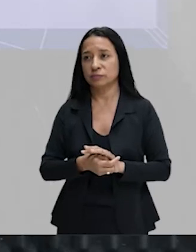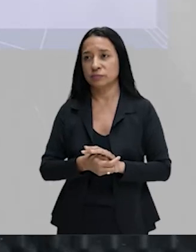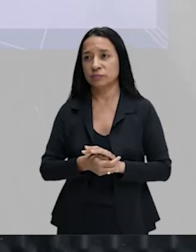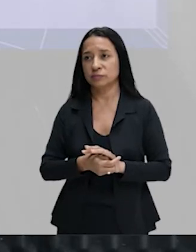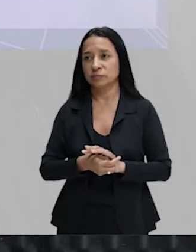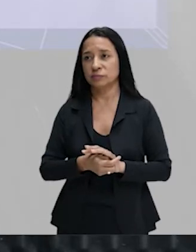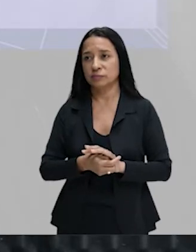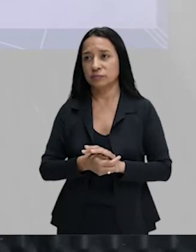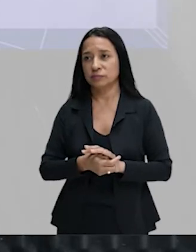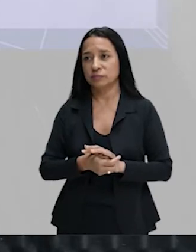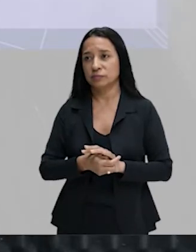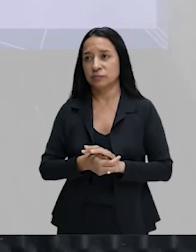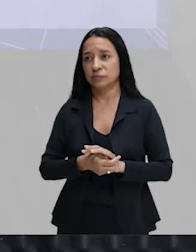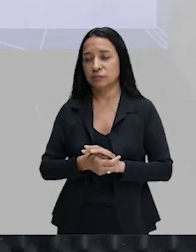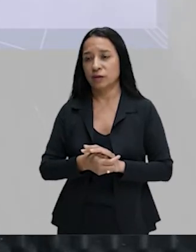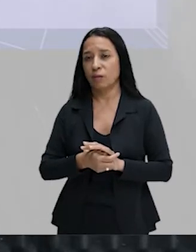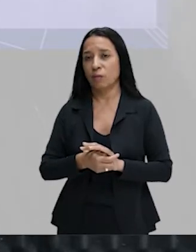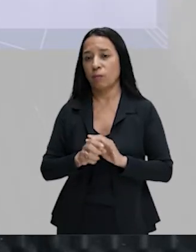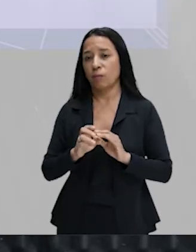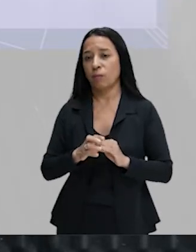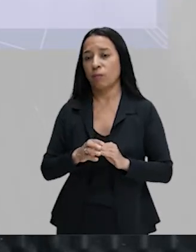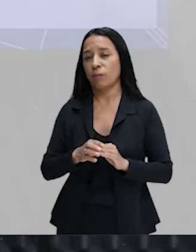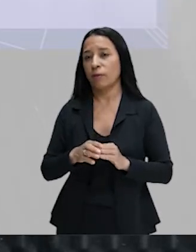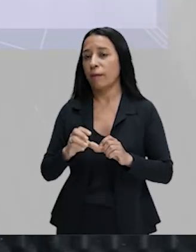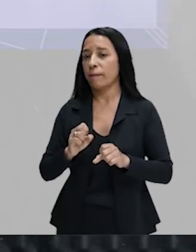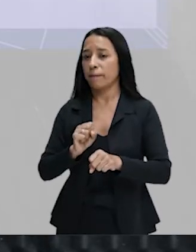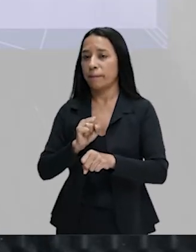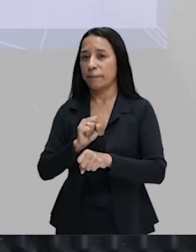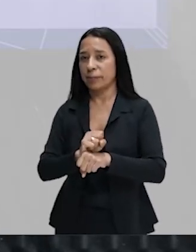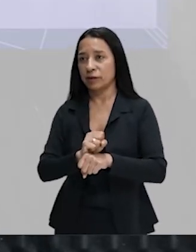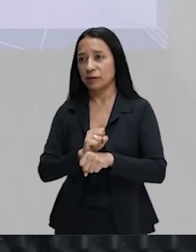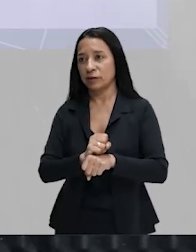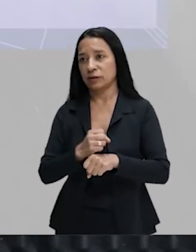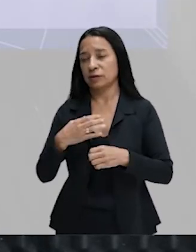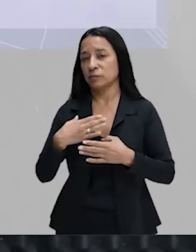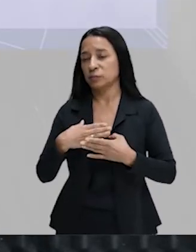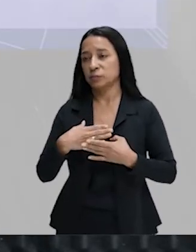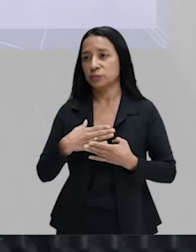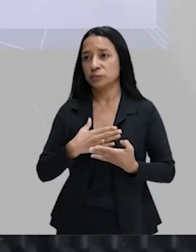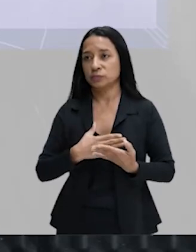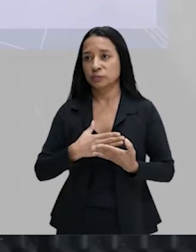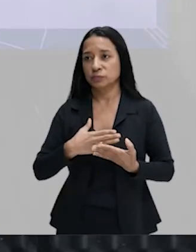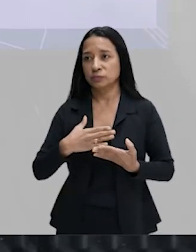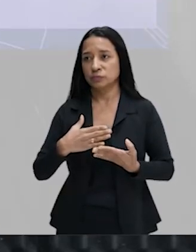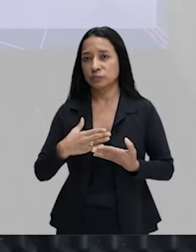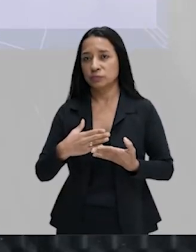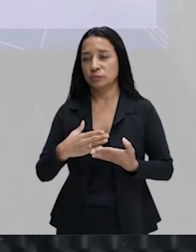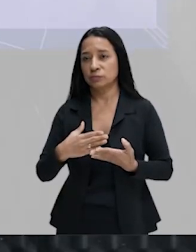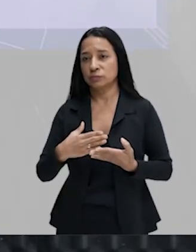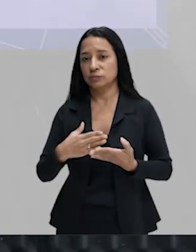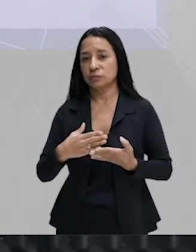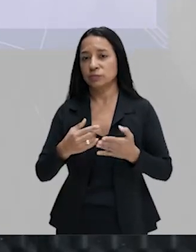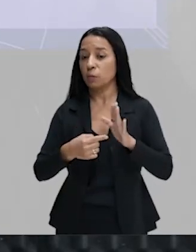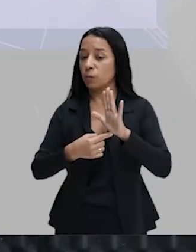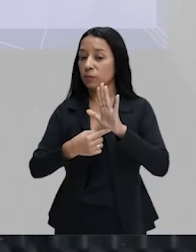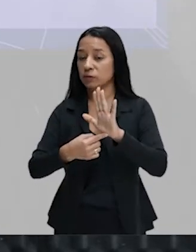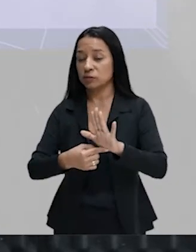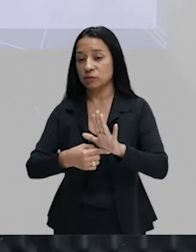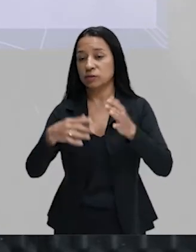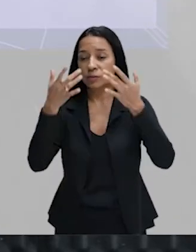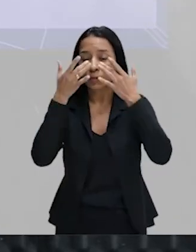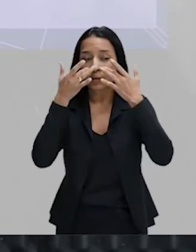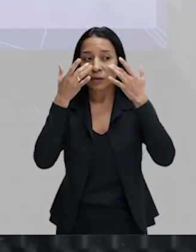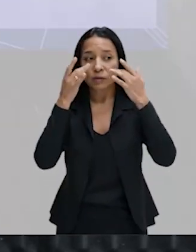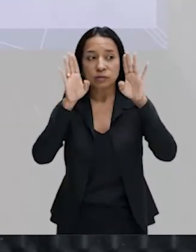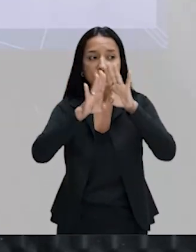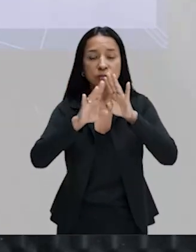o crash, a quebra da Bolsa de Nova York vai refletir na arte, na literatura.